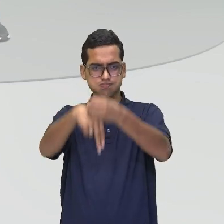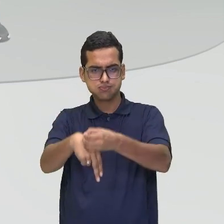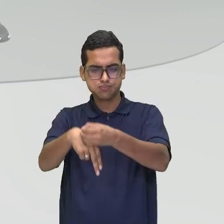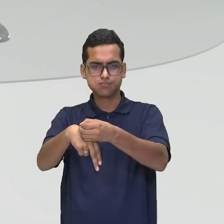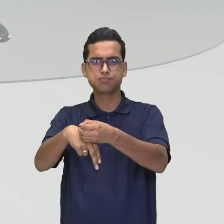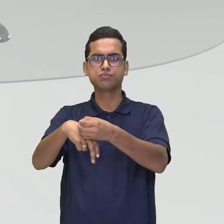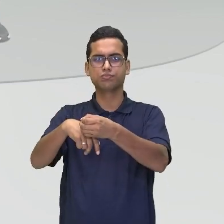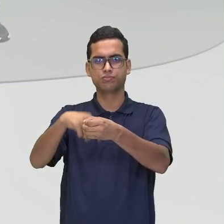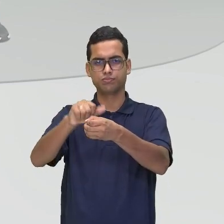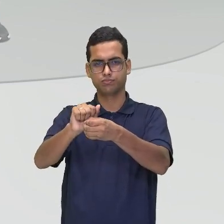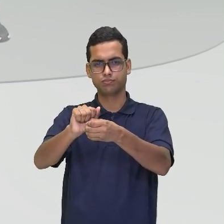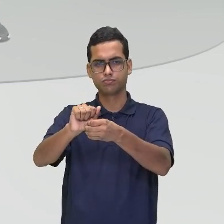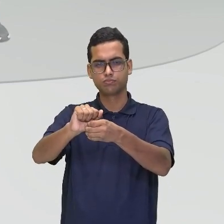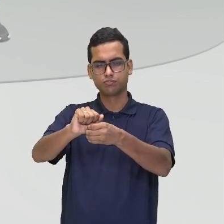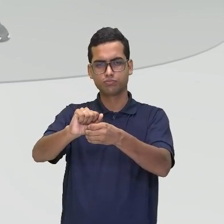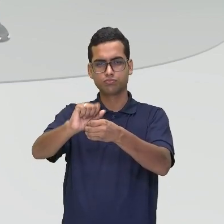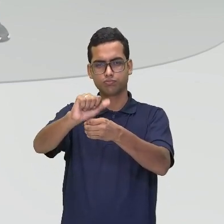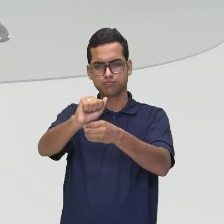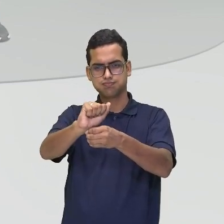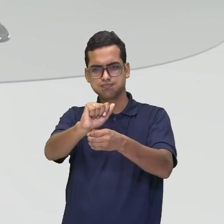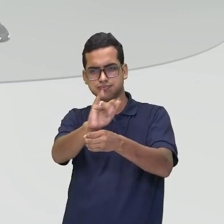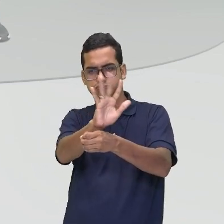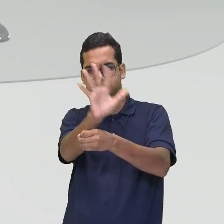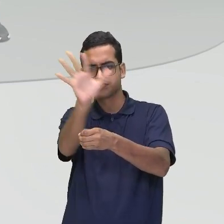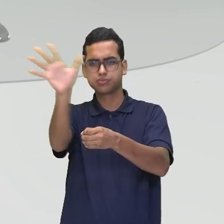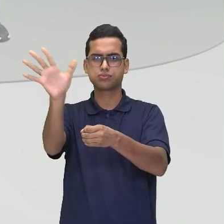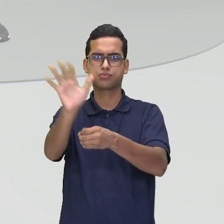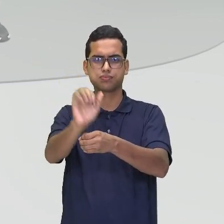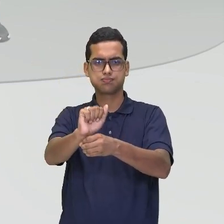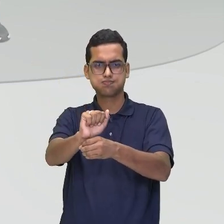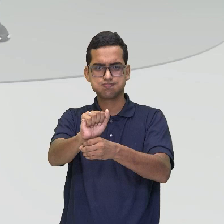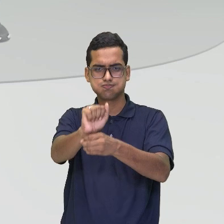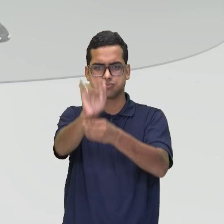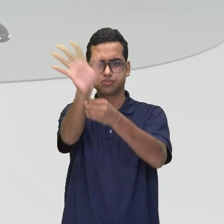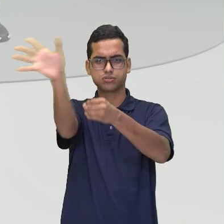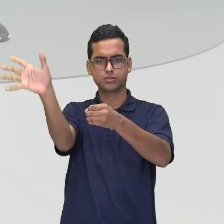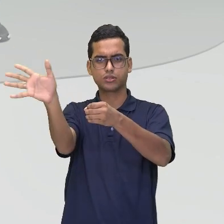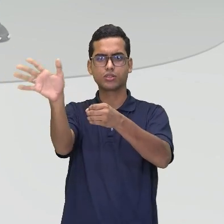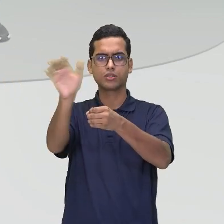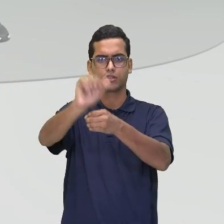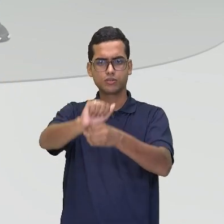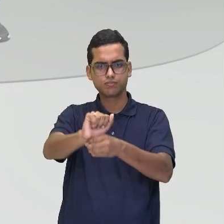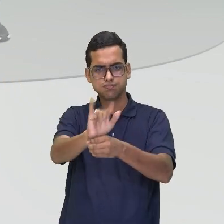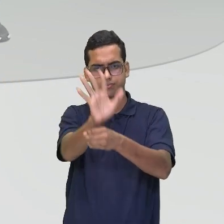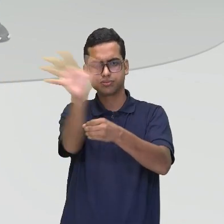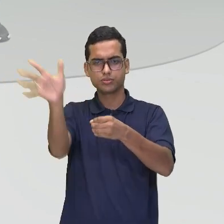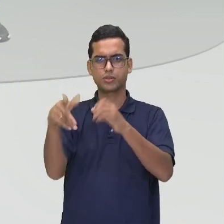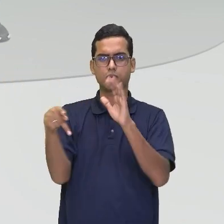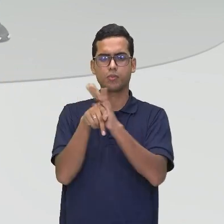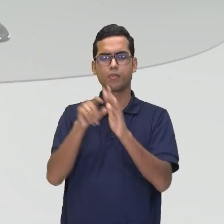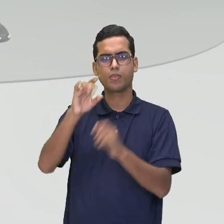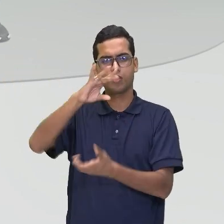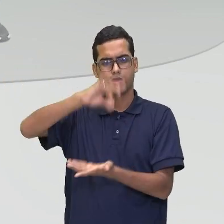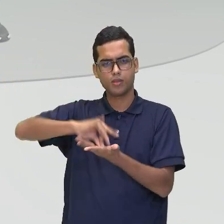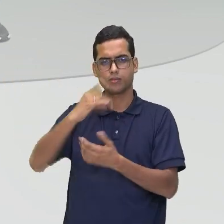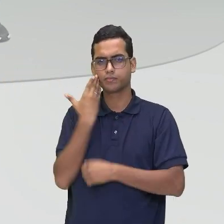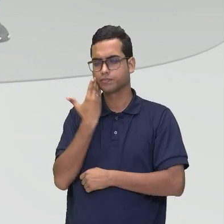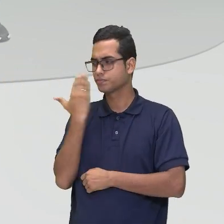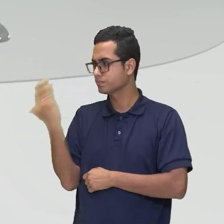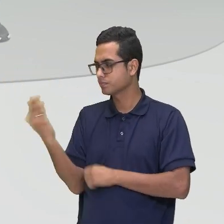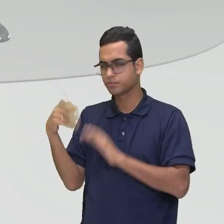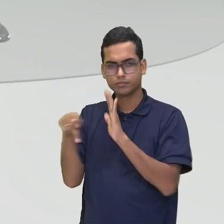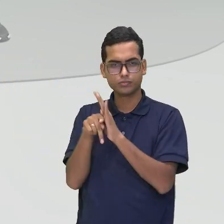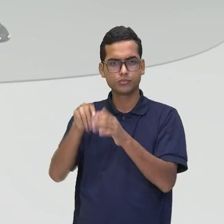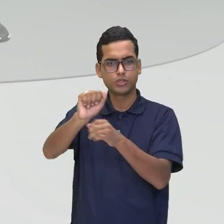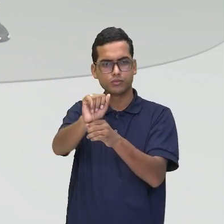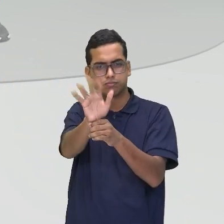E aí nós temos na sequência, quando o ar sobe, o que nós temos? Nós temos a descarga. A válvula vai ser aberta e